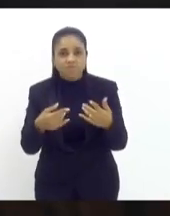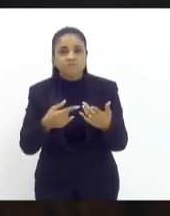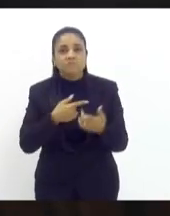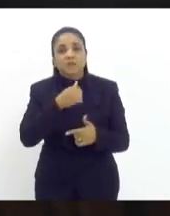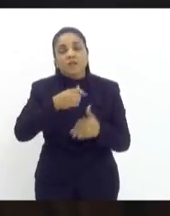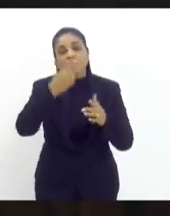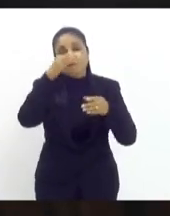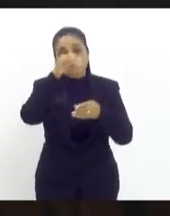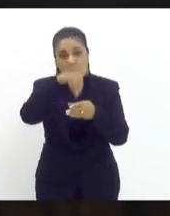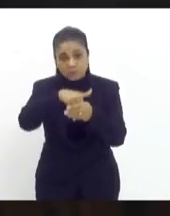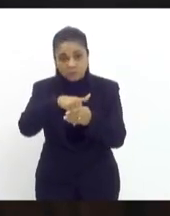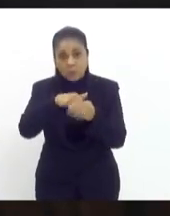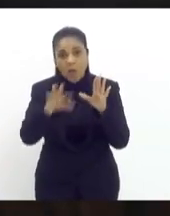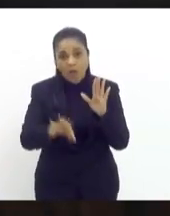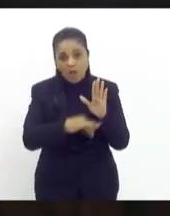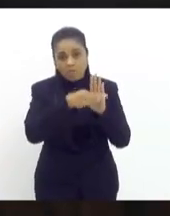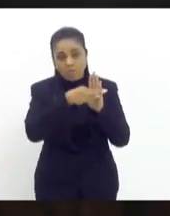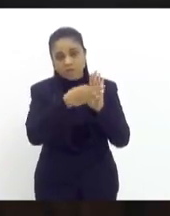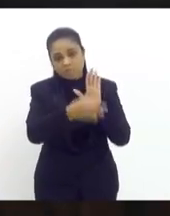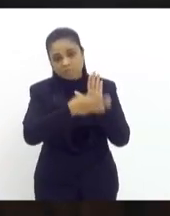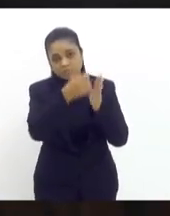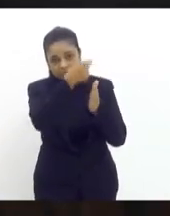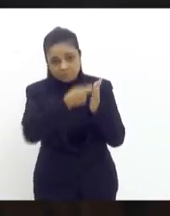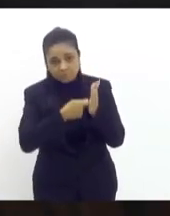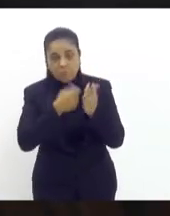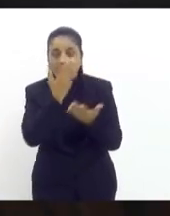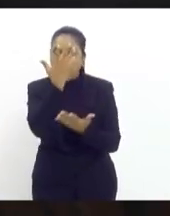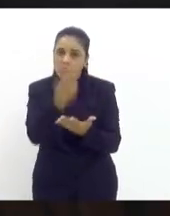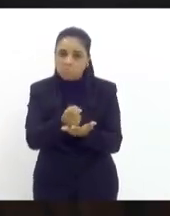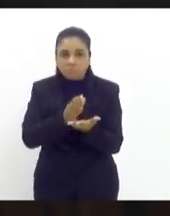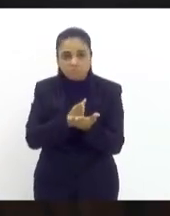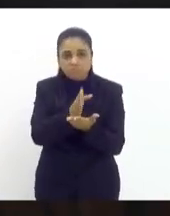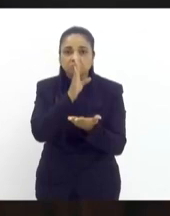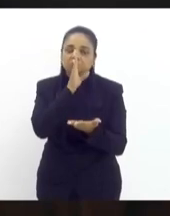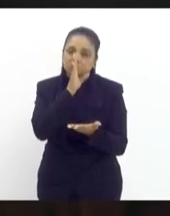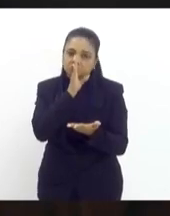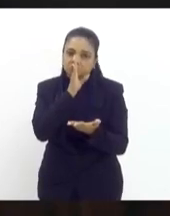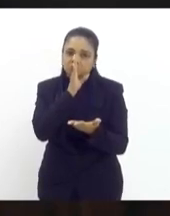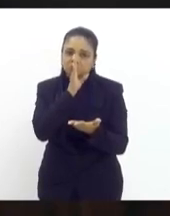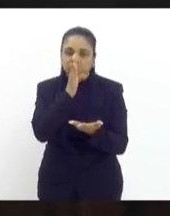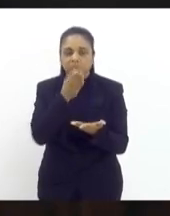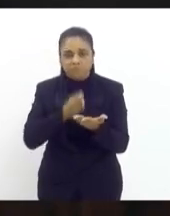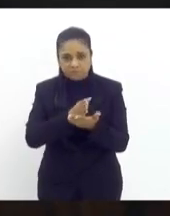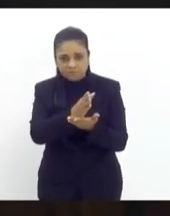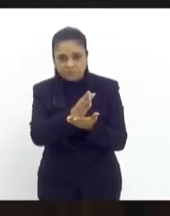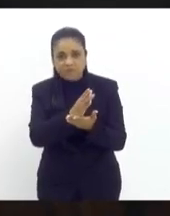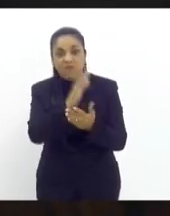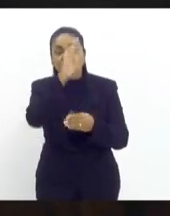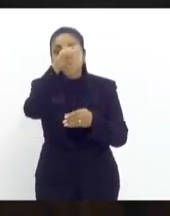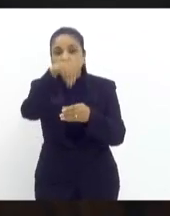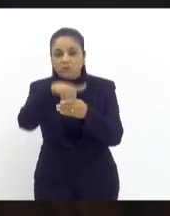em votação a emenda de redação senhores que a própria Manias Como estão aprovado em votação a redação